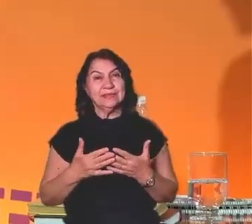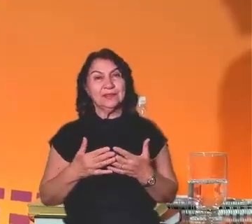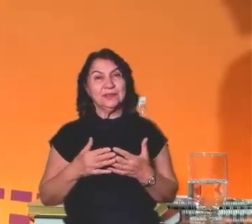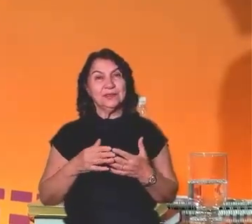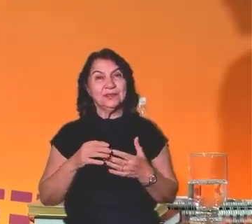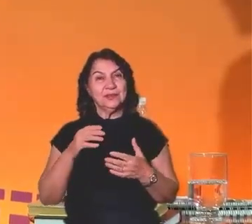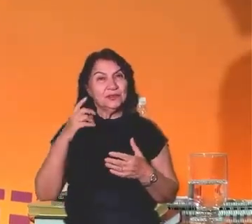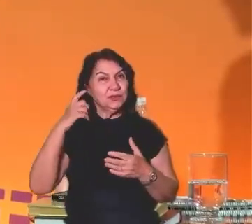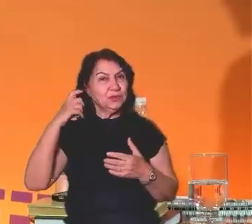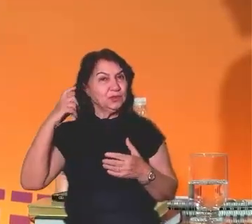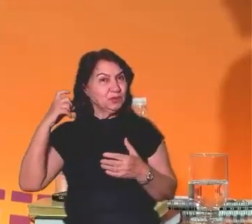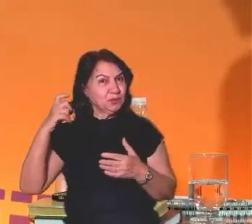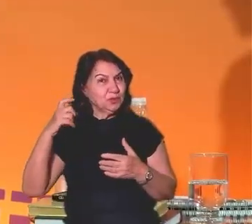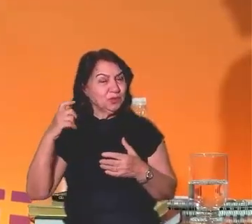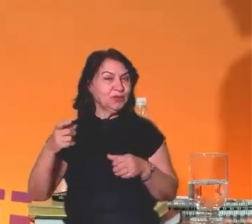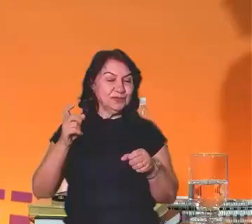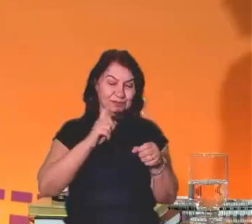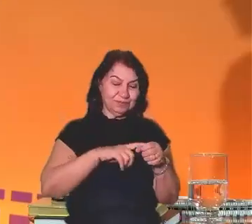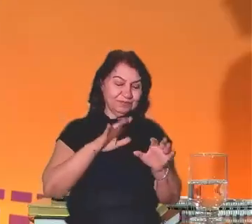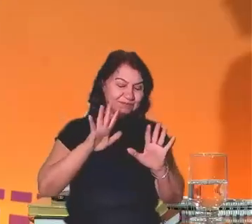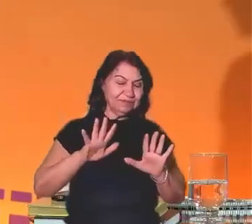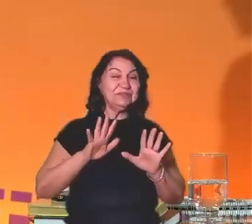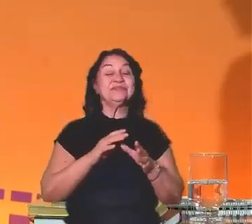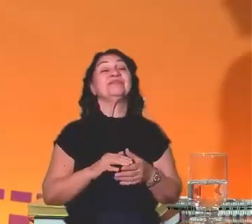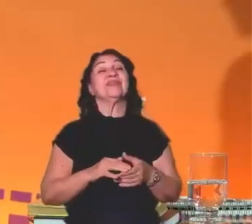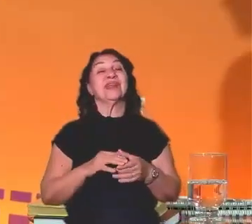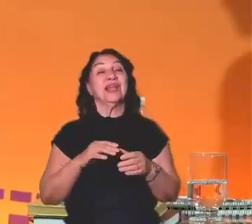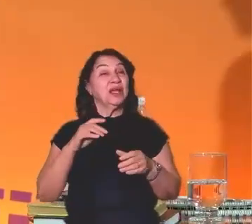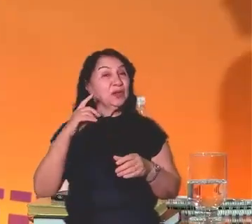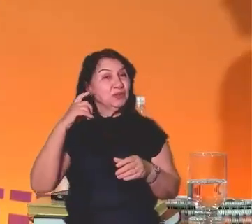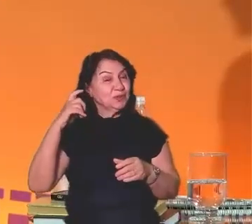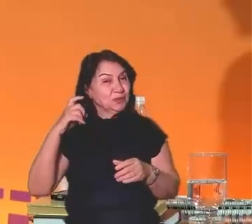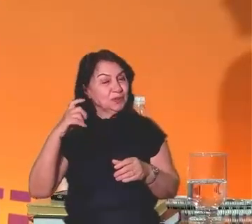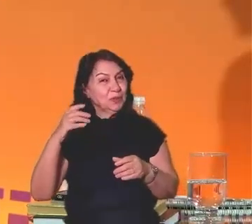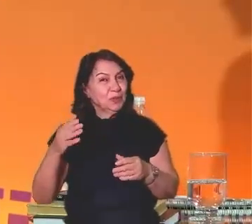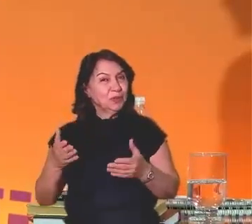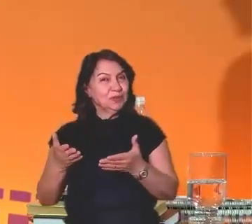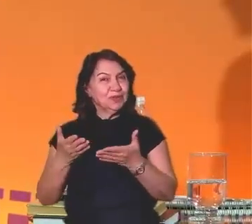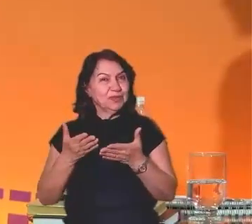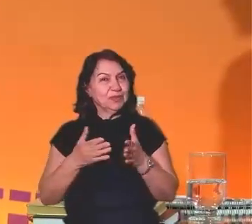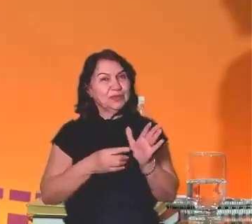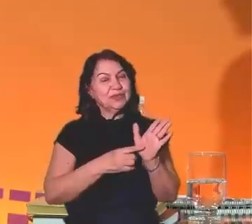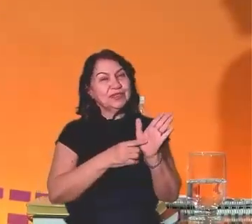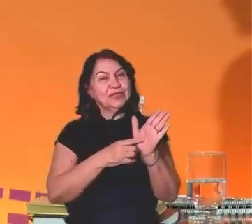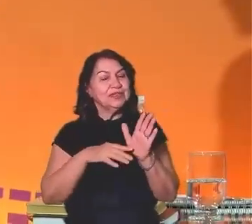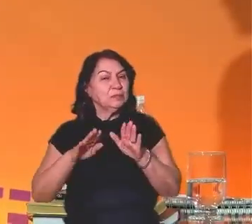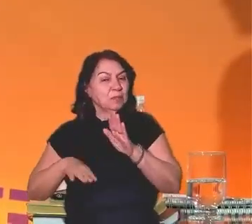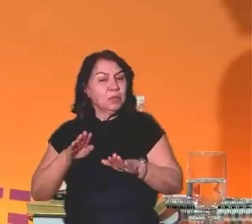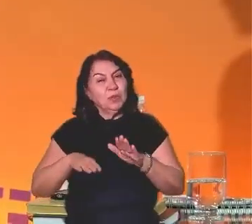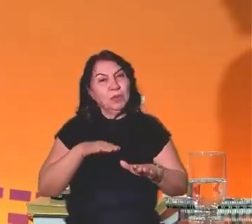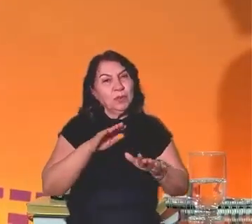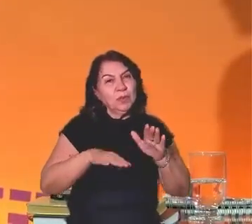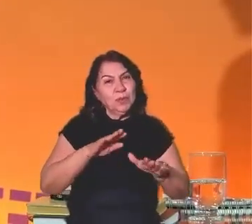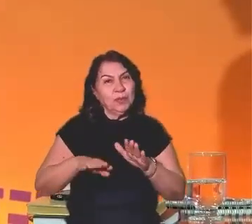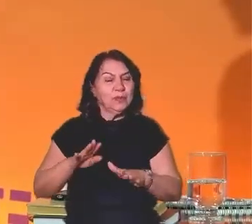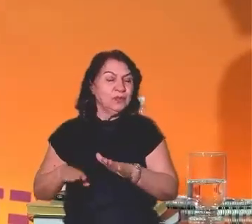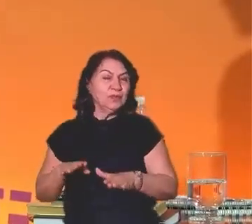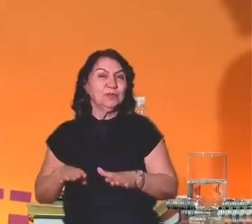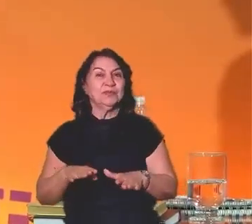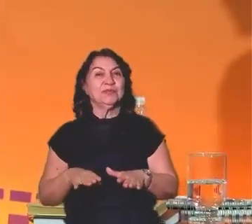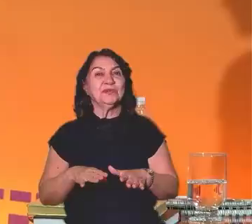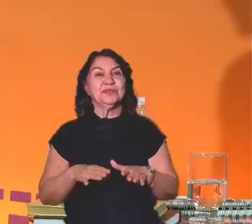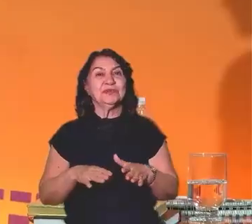O som, não estou fugindo dele não, vou voltar. Eu acho que o som que eu traria são sons dos batuques e dos